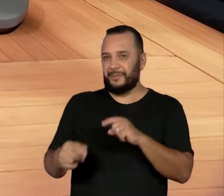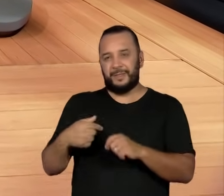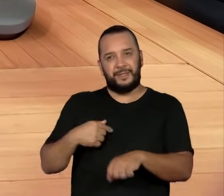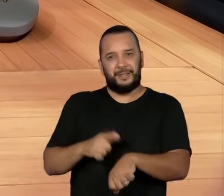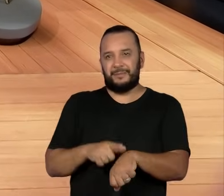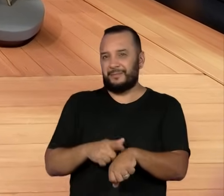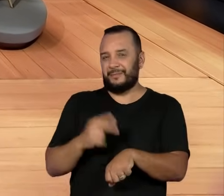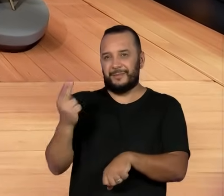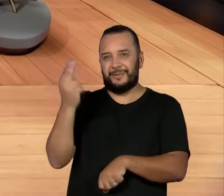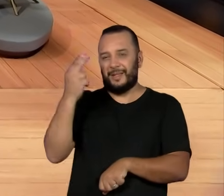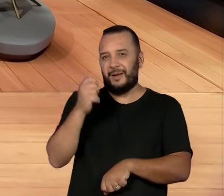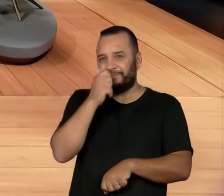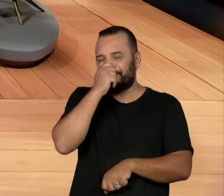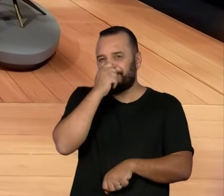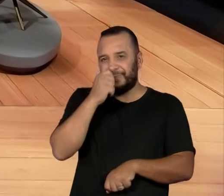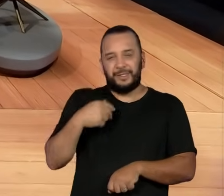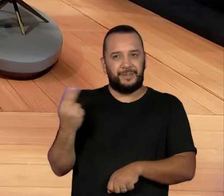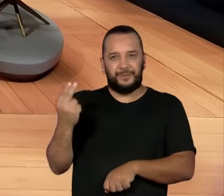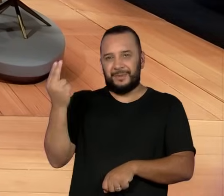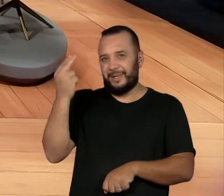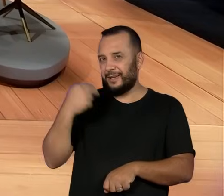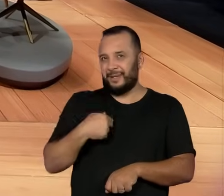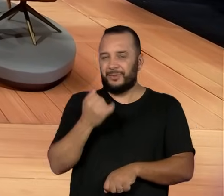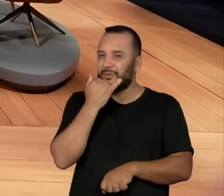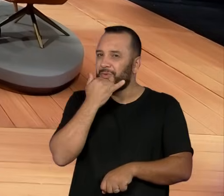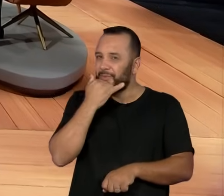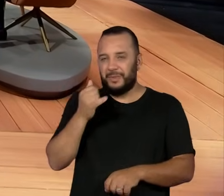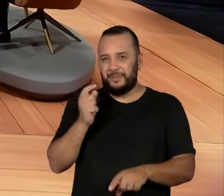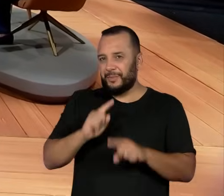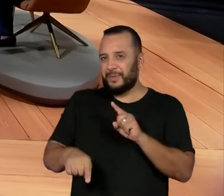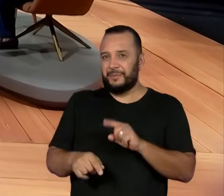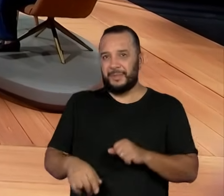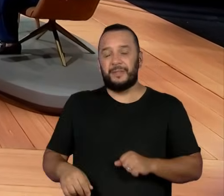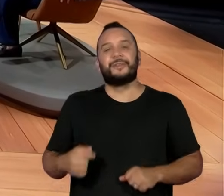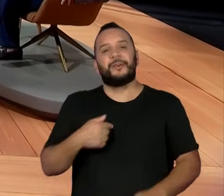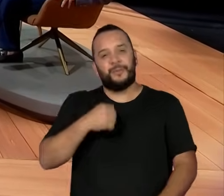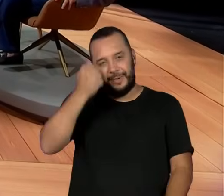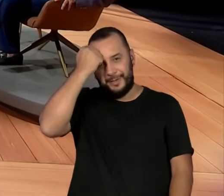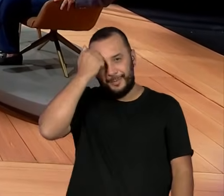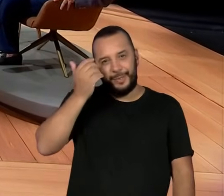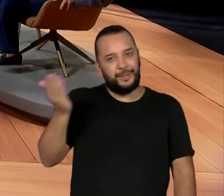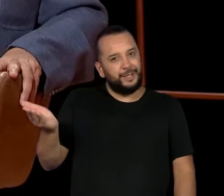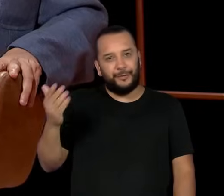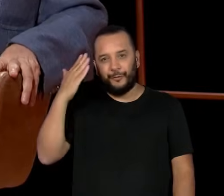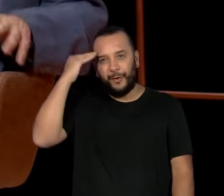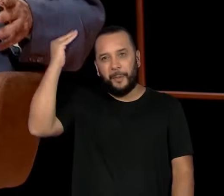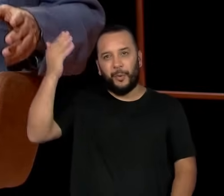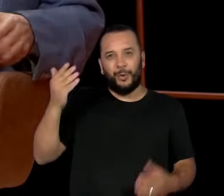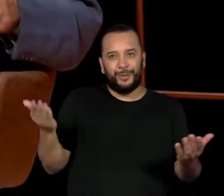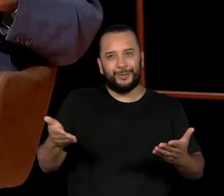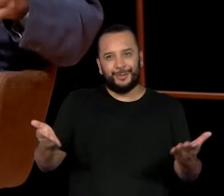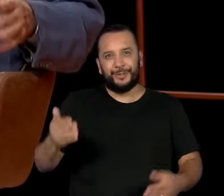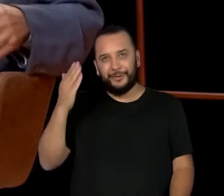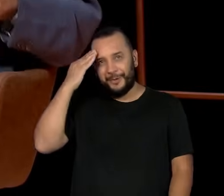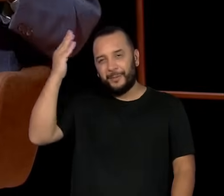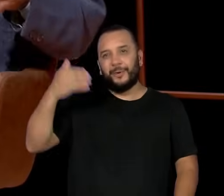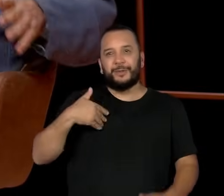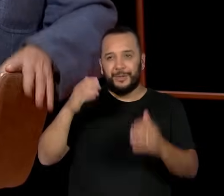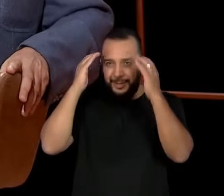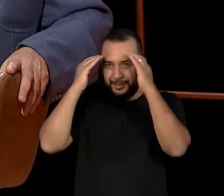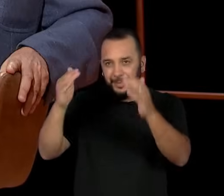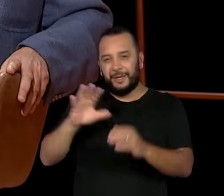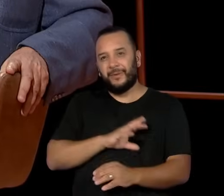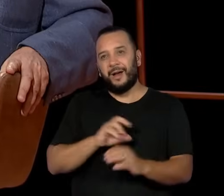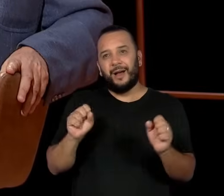mais lugar, vai terminar às 3 da manhã, eu não consigo. Eu me arrependo profundamente, porque é um grande artista, respeito, adoro.